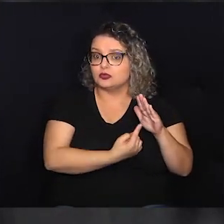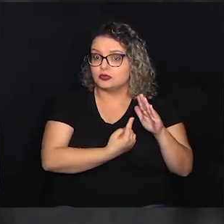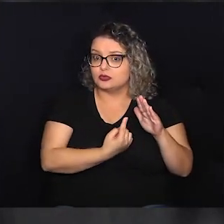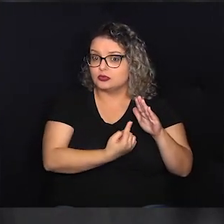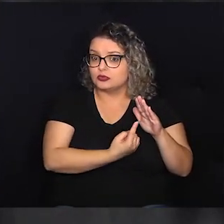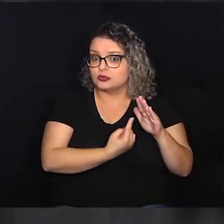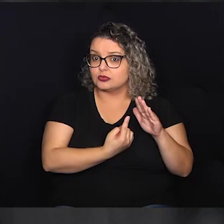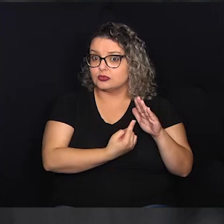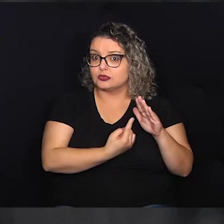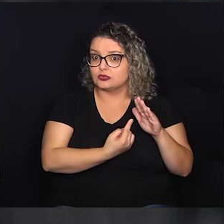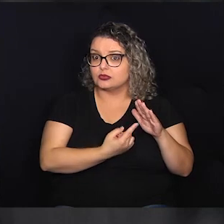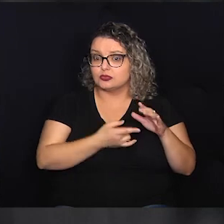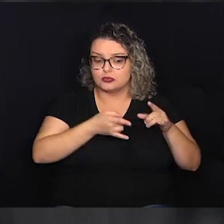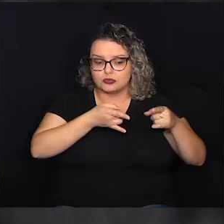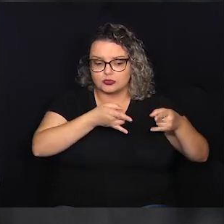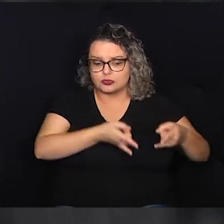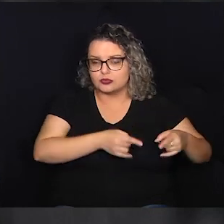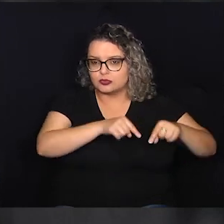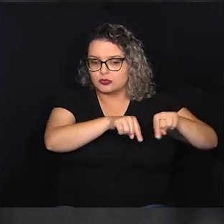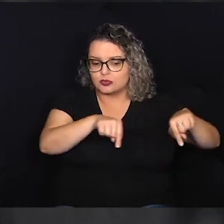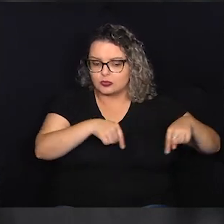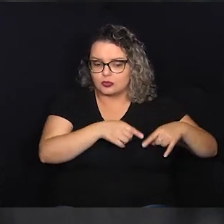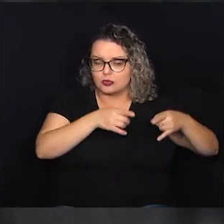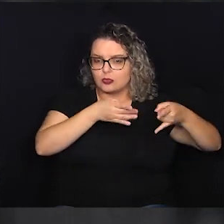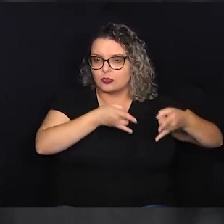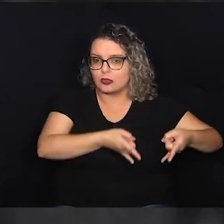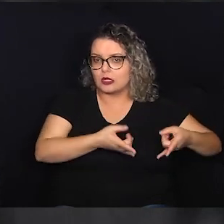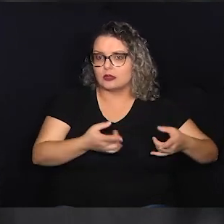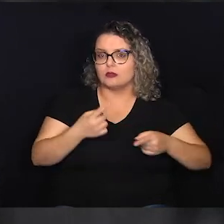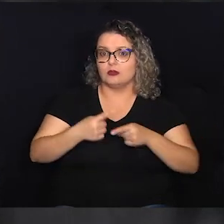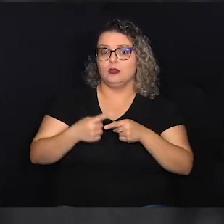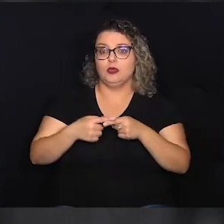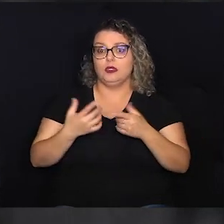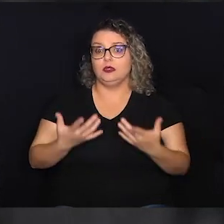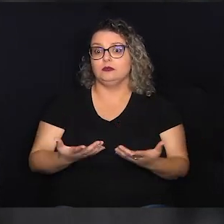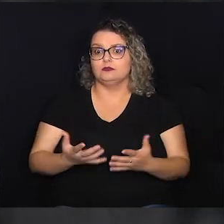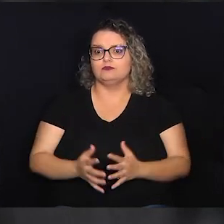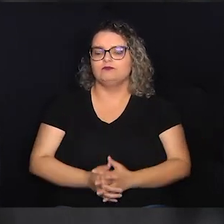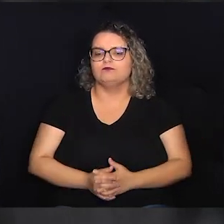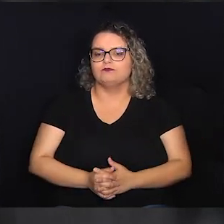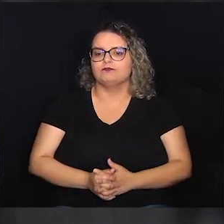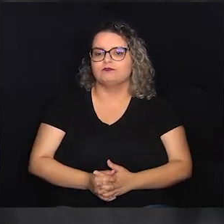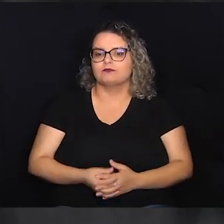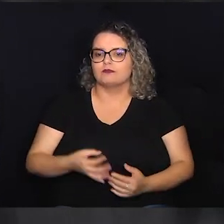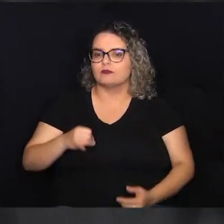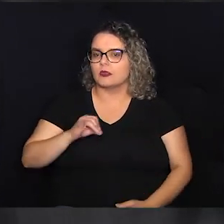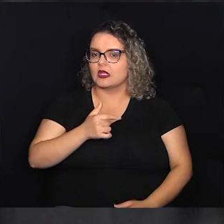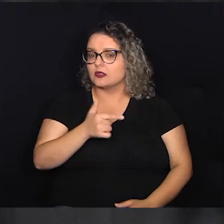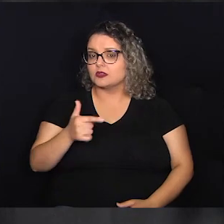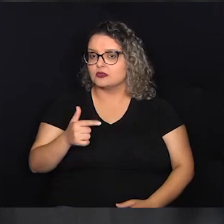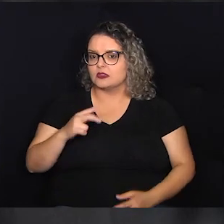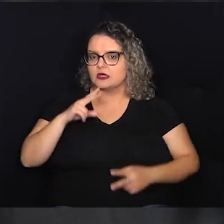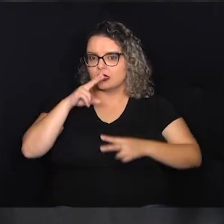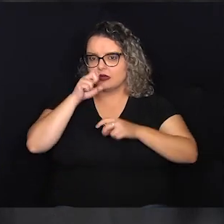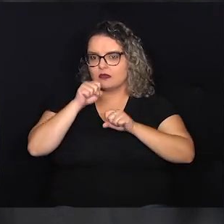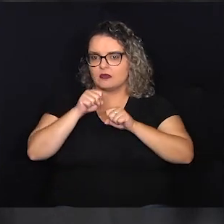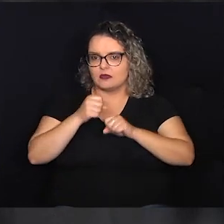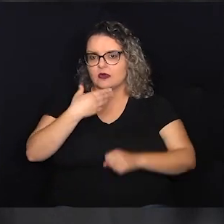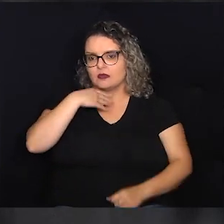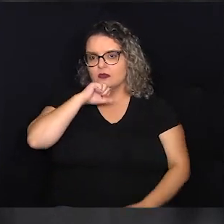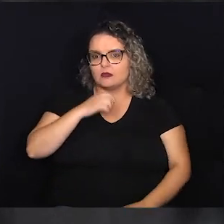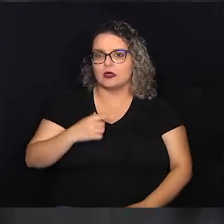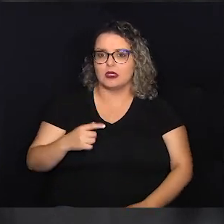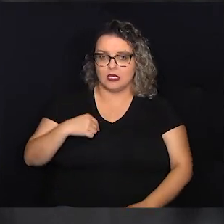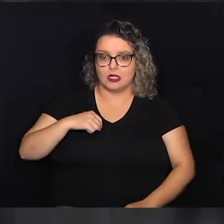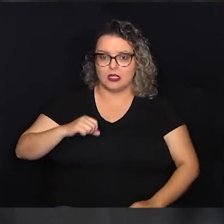fiquei um ano enclausurado, sem sair da minha casa no quarto. Porque aquilo ali, se